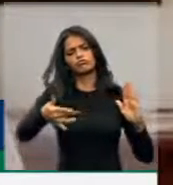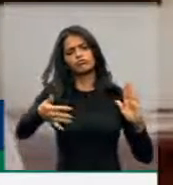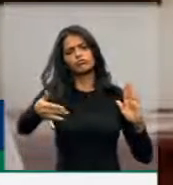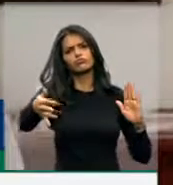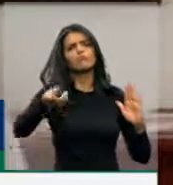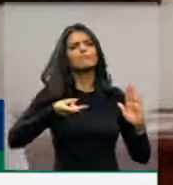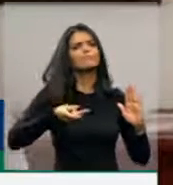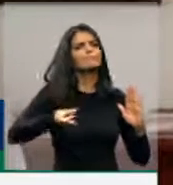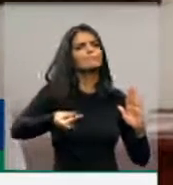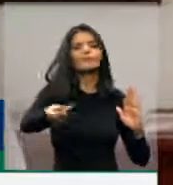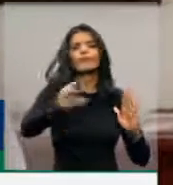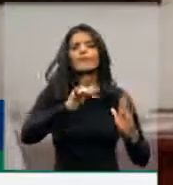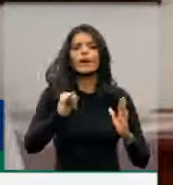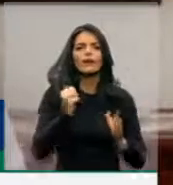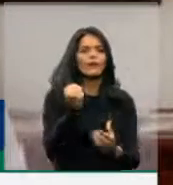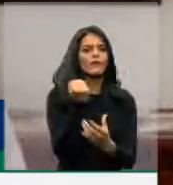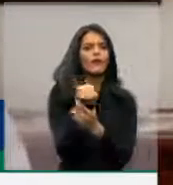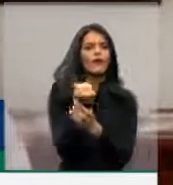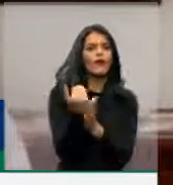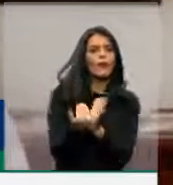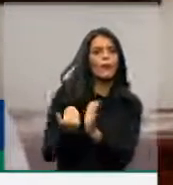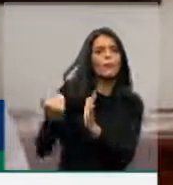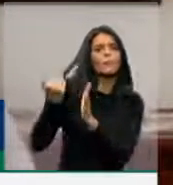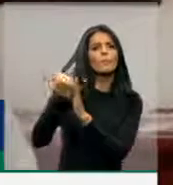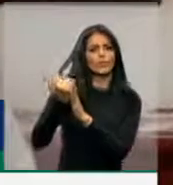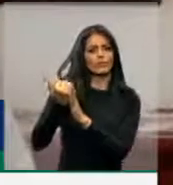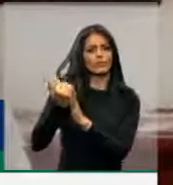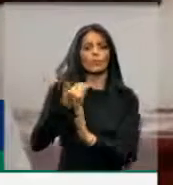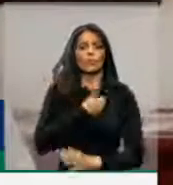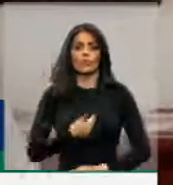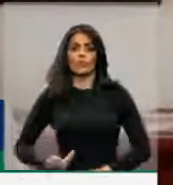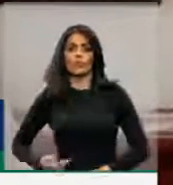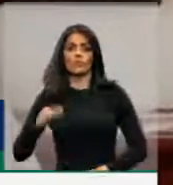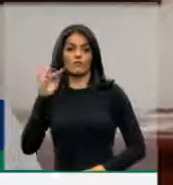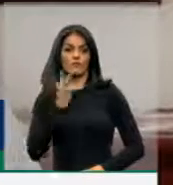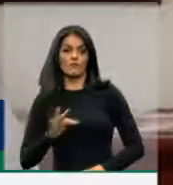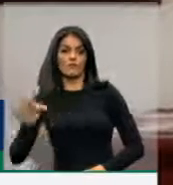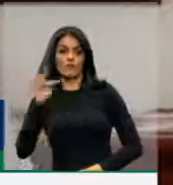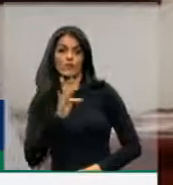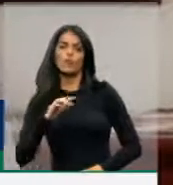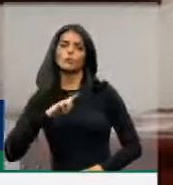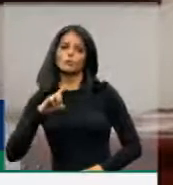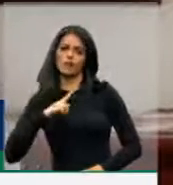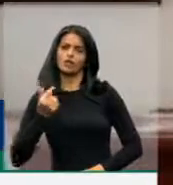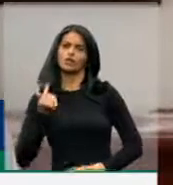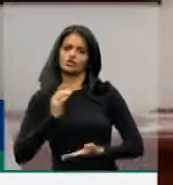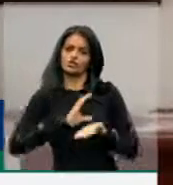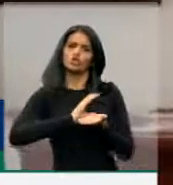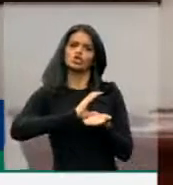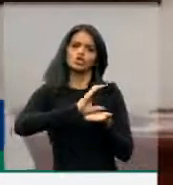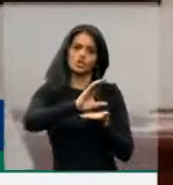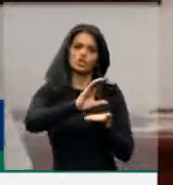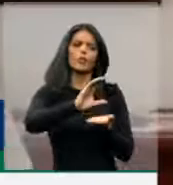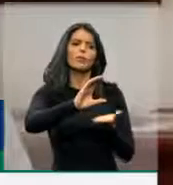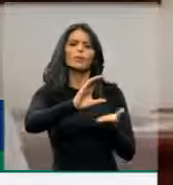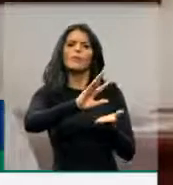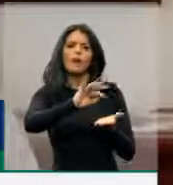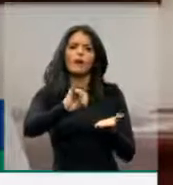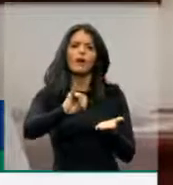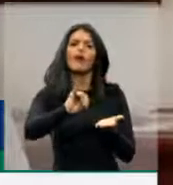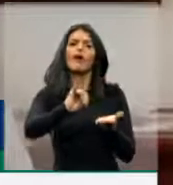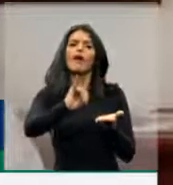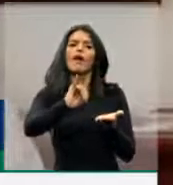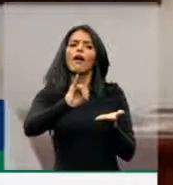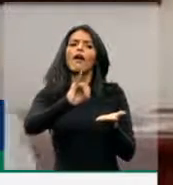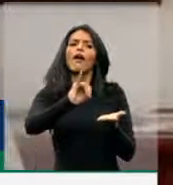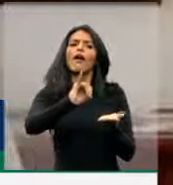um aumento gradativo da contribuição da União, nada mais justo que a União poder contribuir